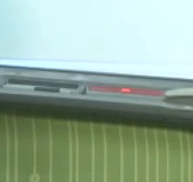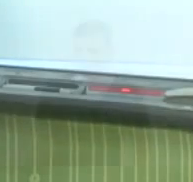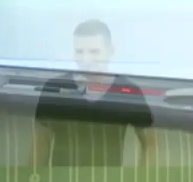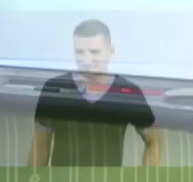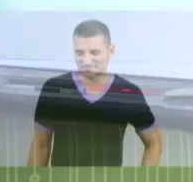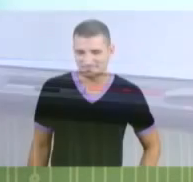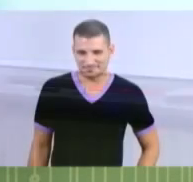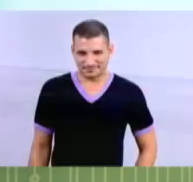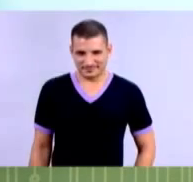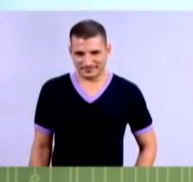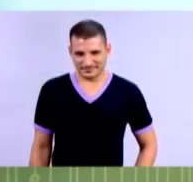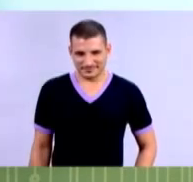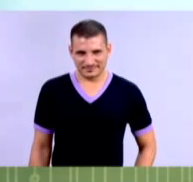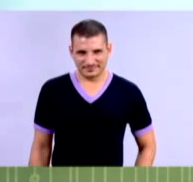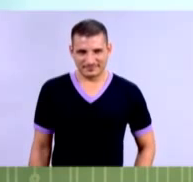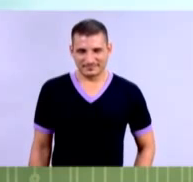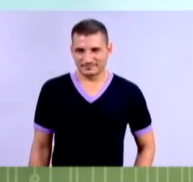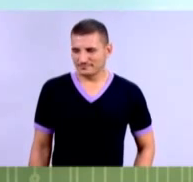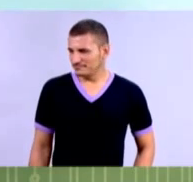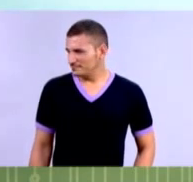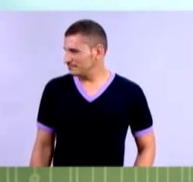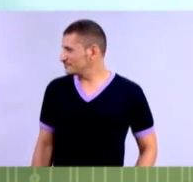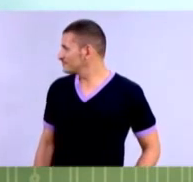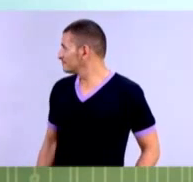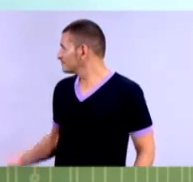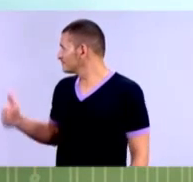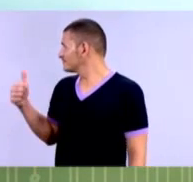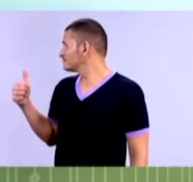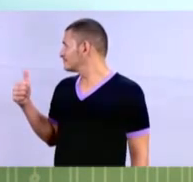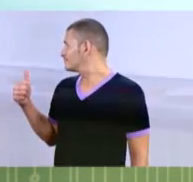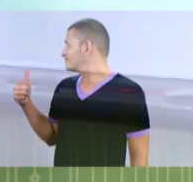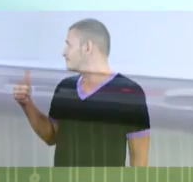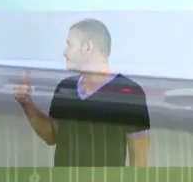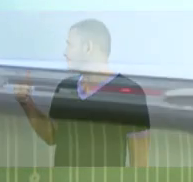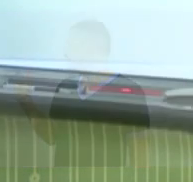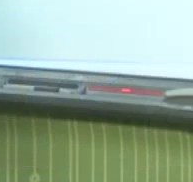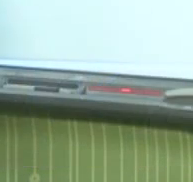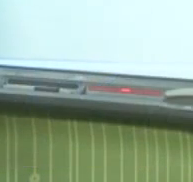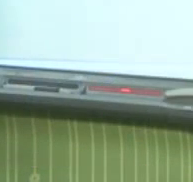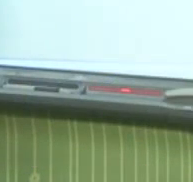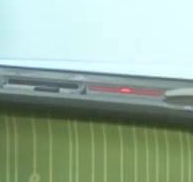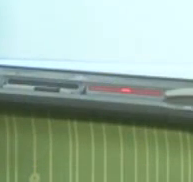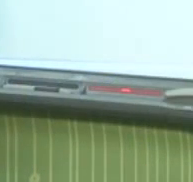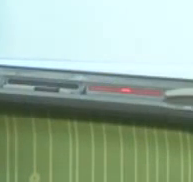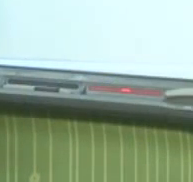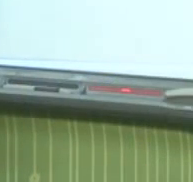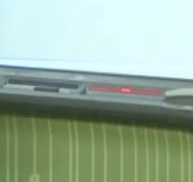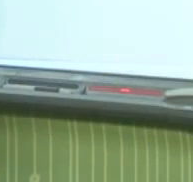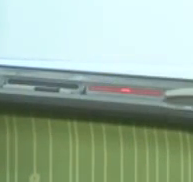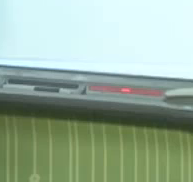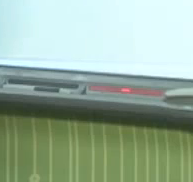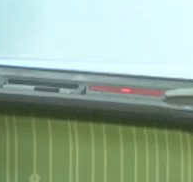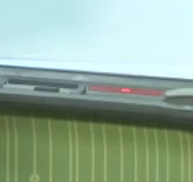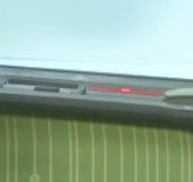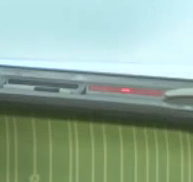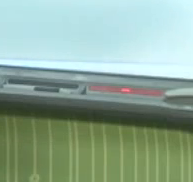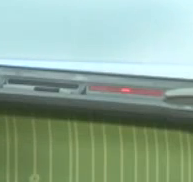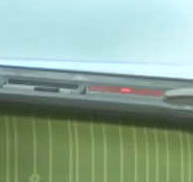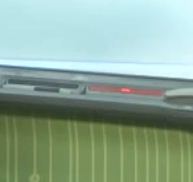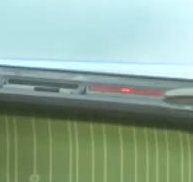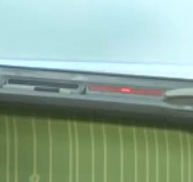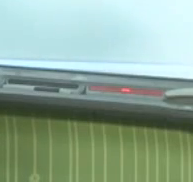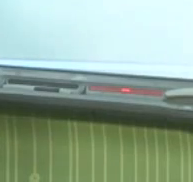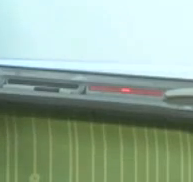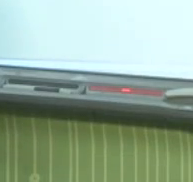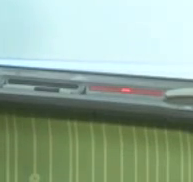dizer cabos, né, por exemplo, que é fechado num ambiente, e também os meios não guiados, que é o que? Eles se